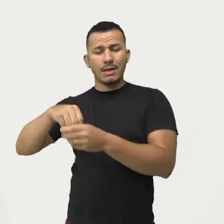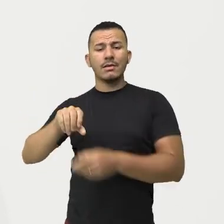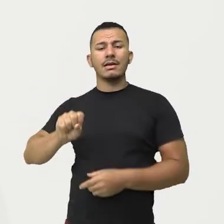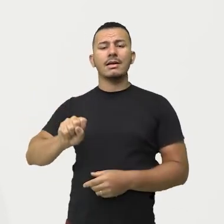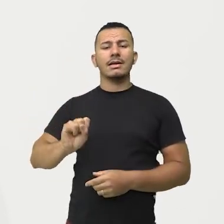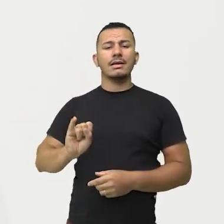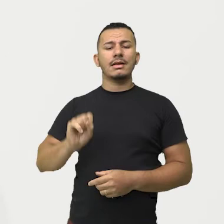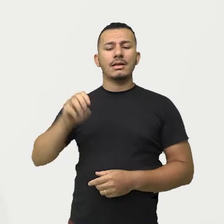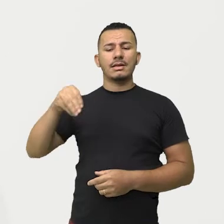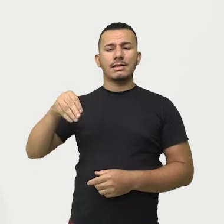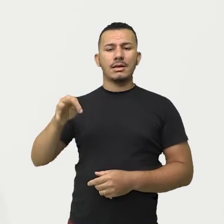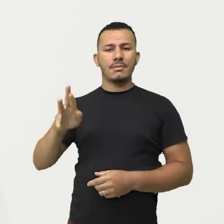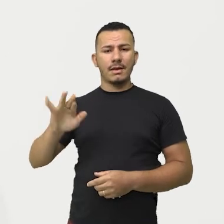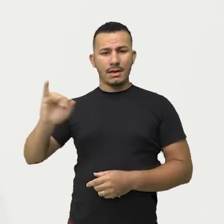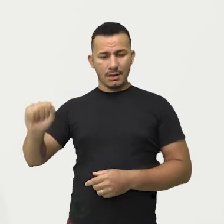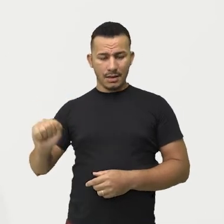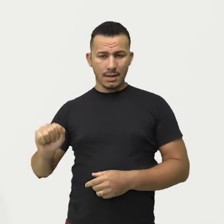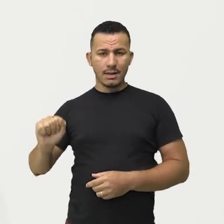eu mantenho